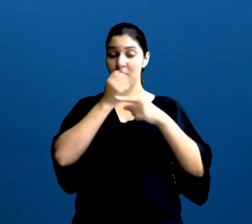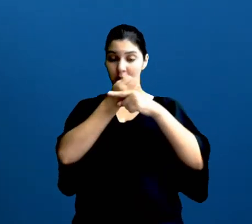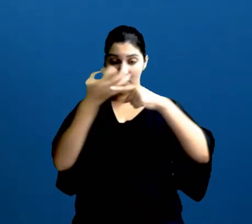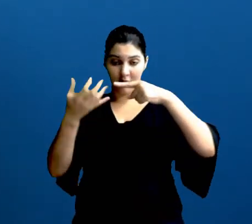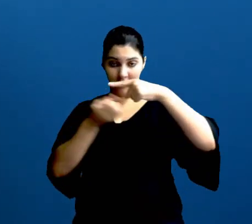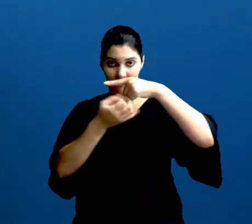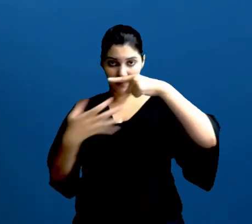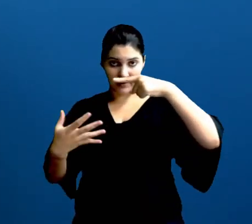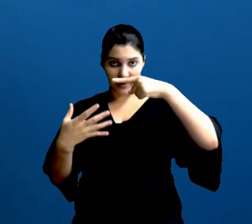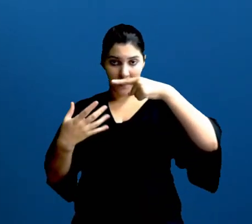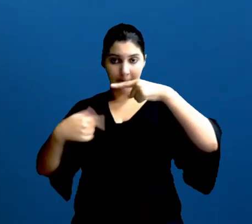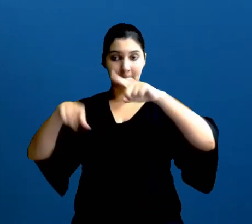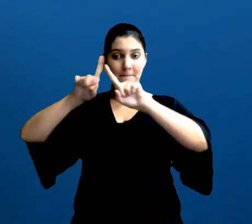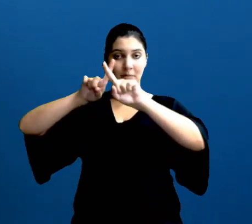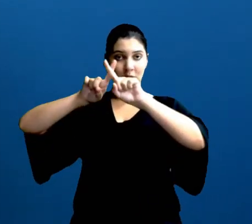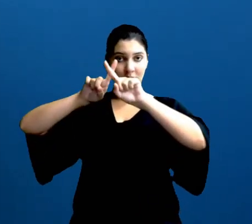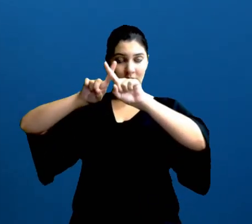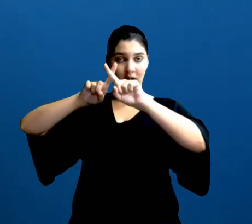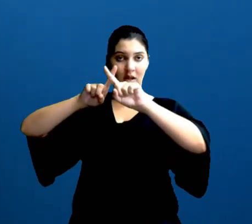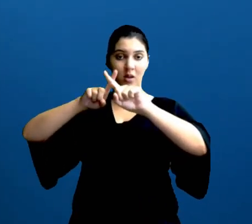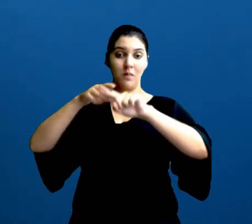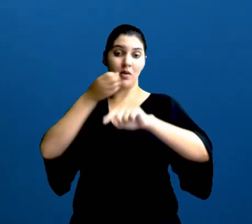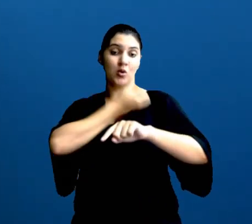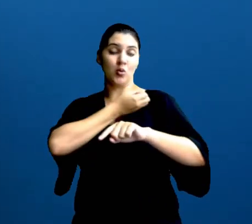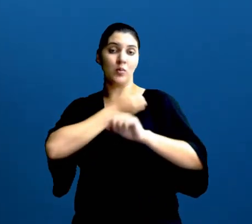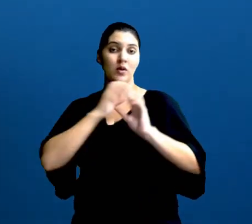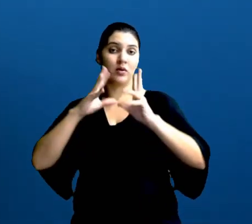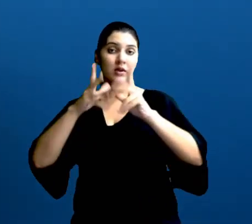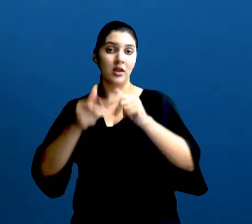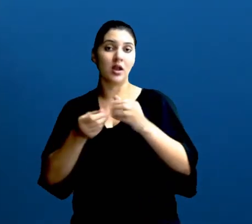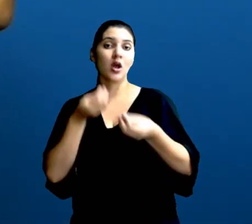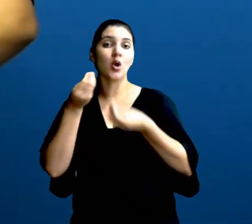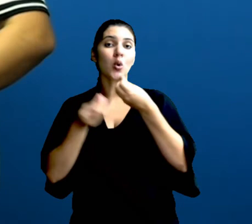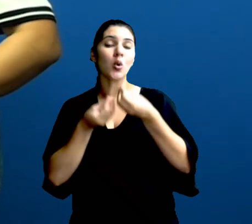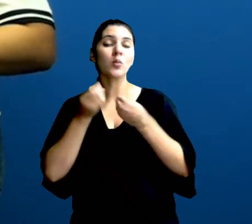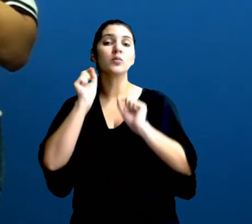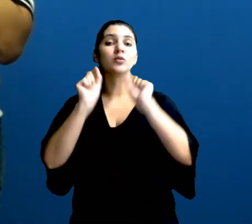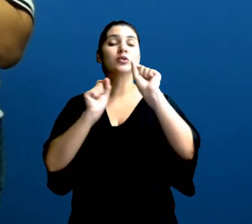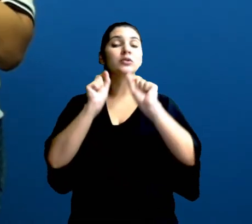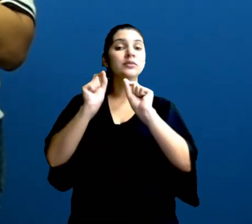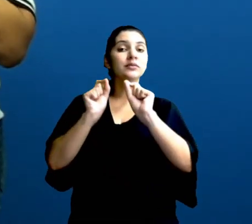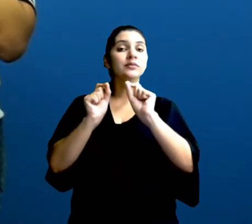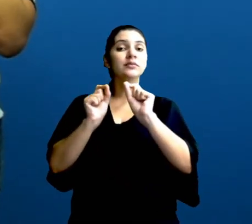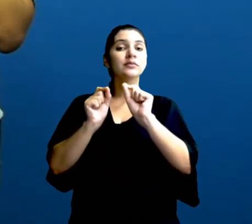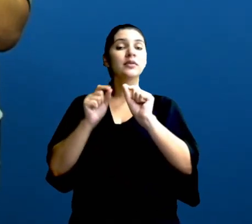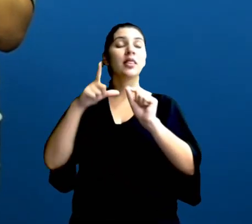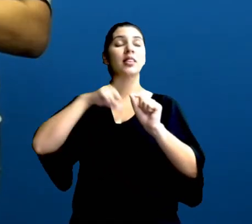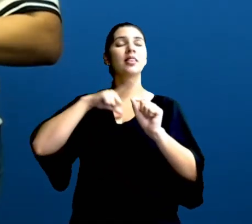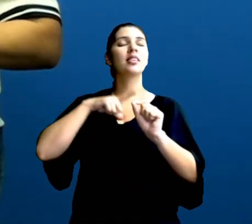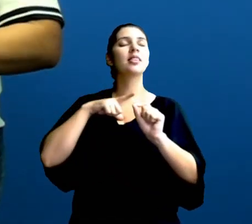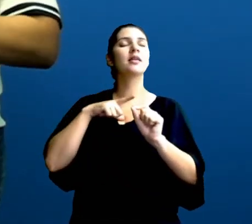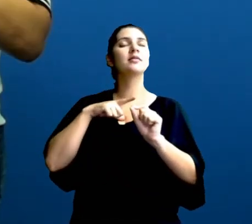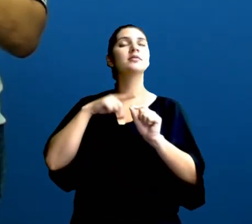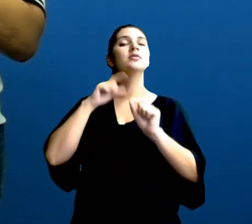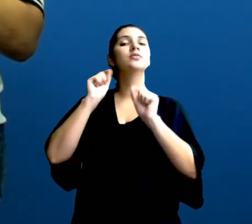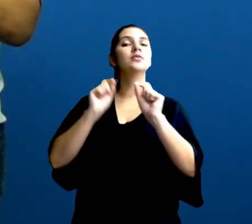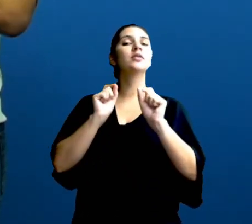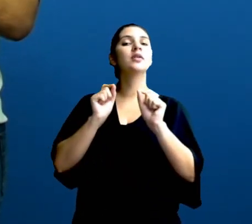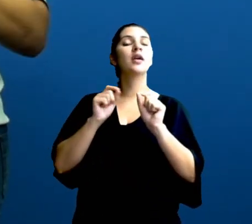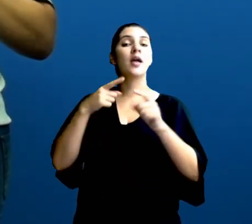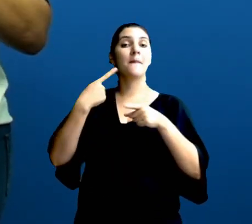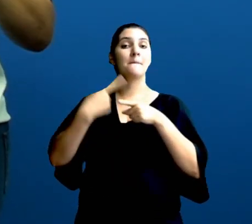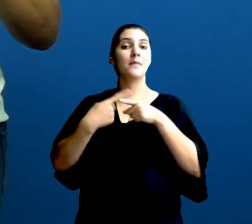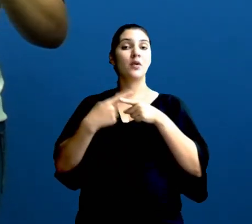fração multiplicada por um número inteiro, é como se tivesse o quê? 1 aqui embaixo. É como se tivesse não. Tem. É